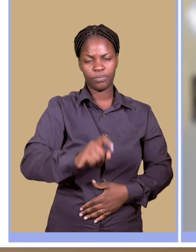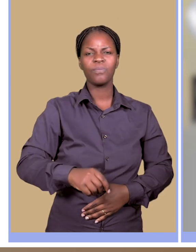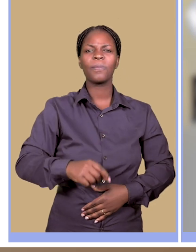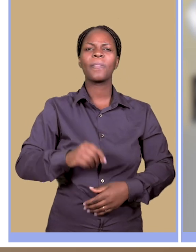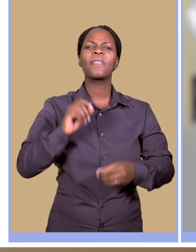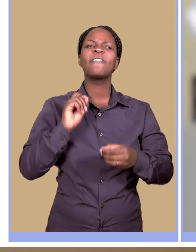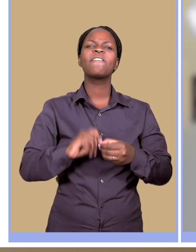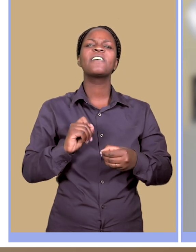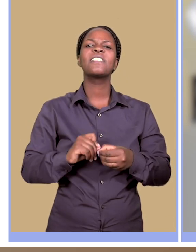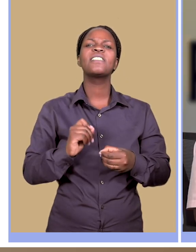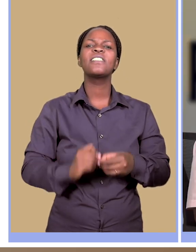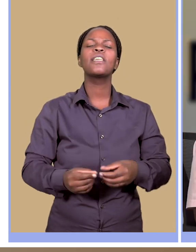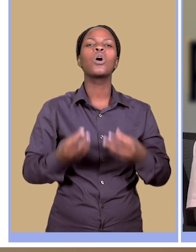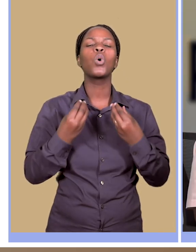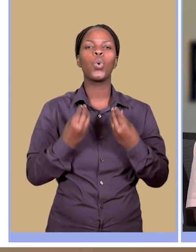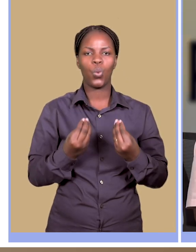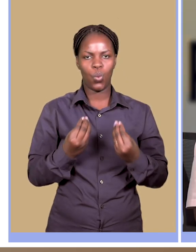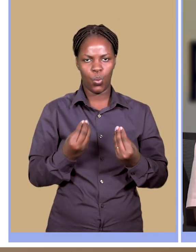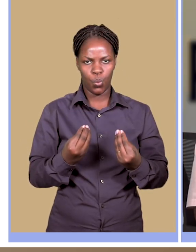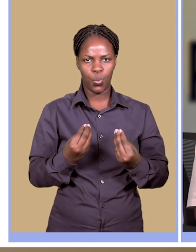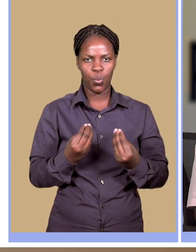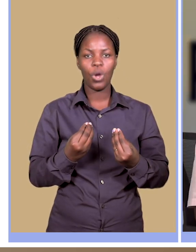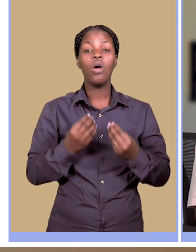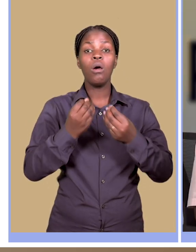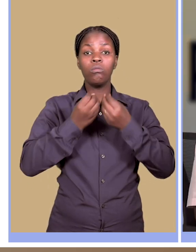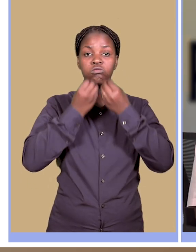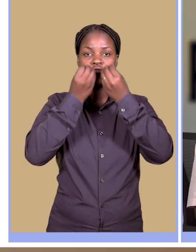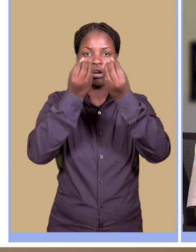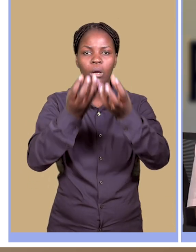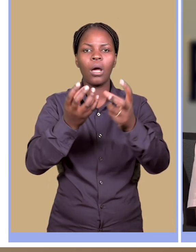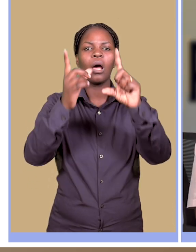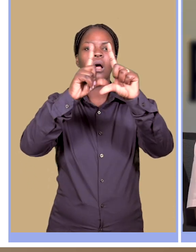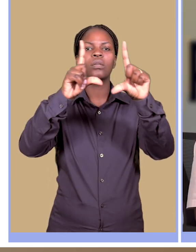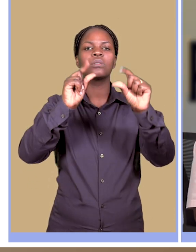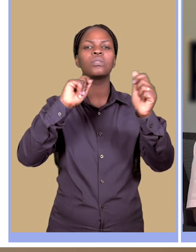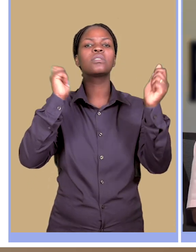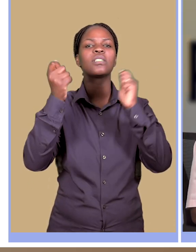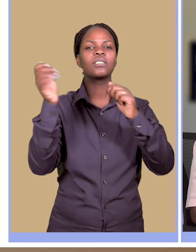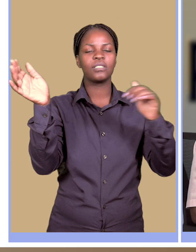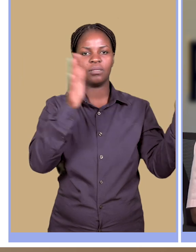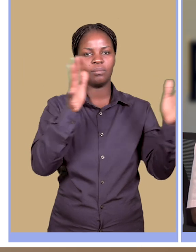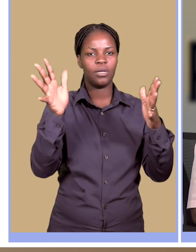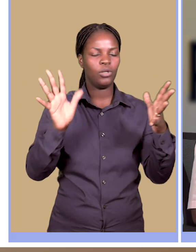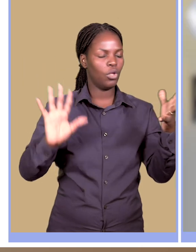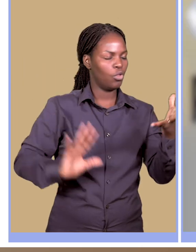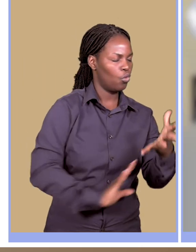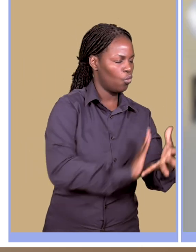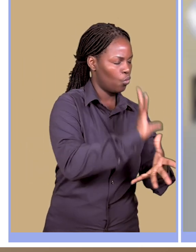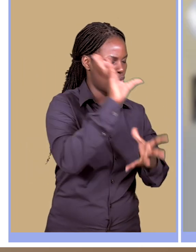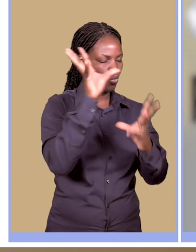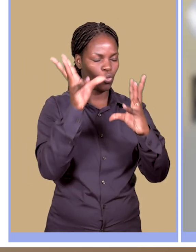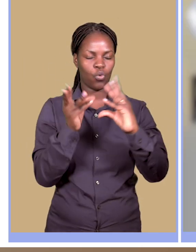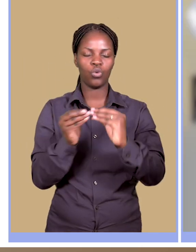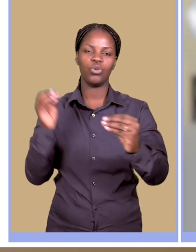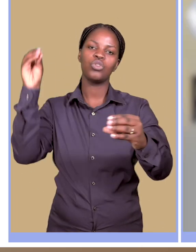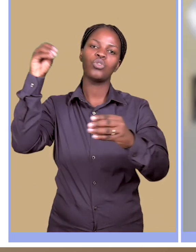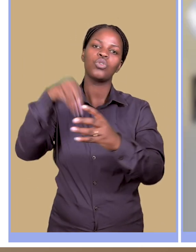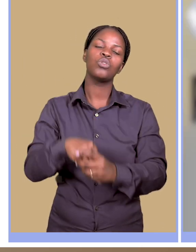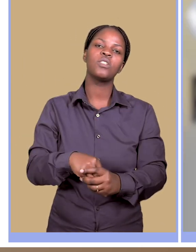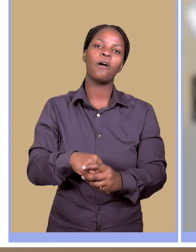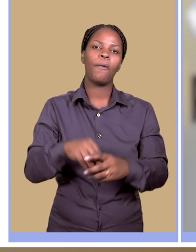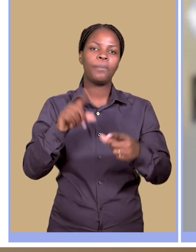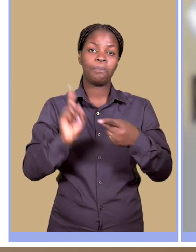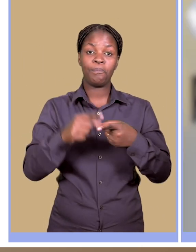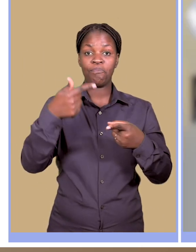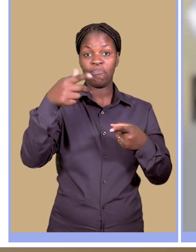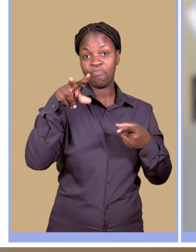podemos fazer para que a informação dessas mudanças climáticas chegue para todos, não é? Olhamos a questão